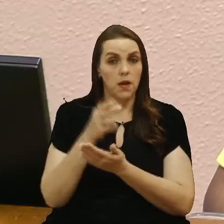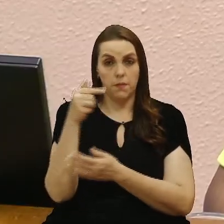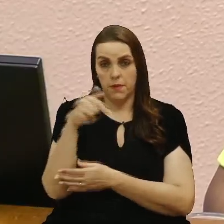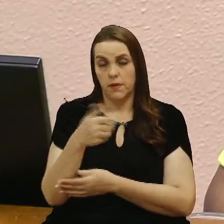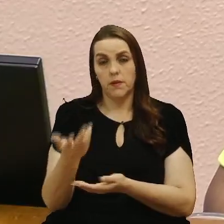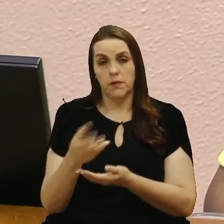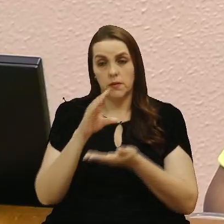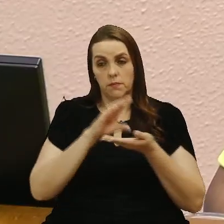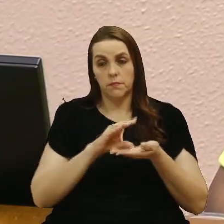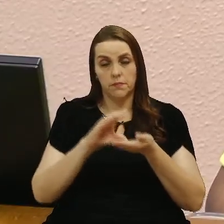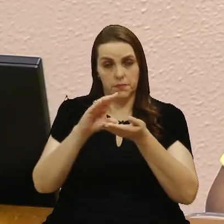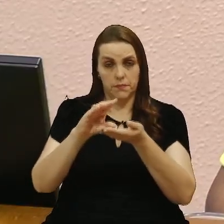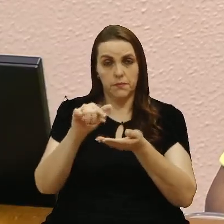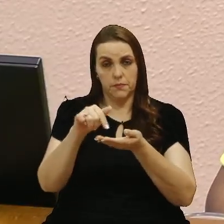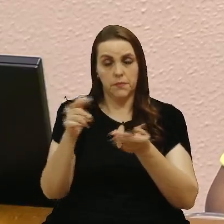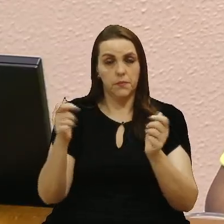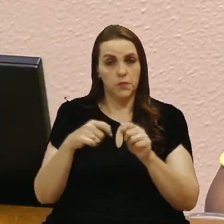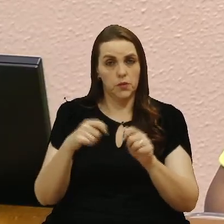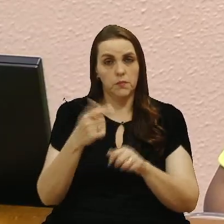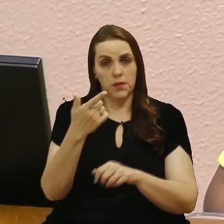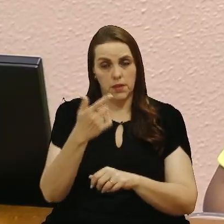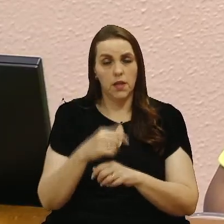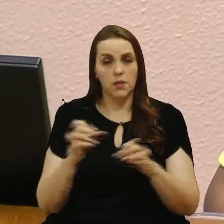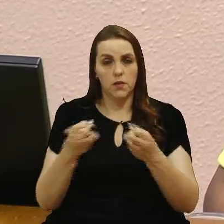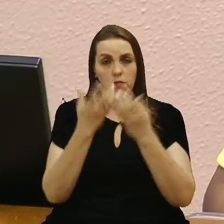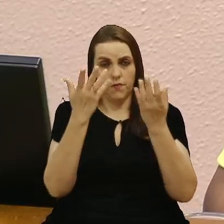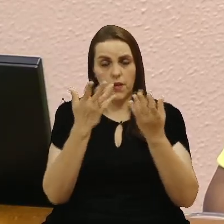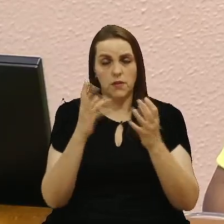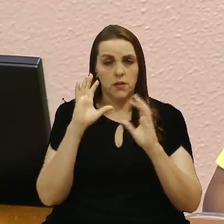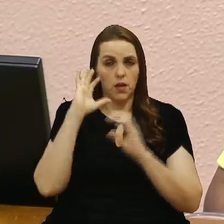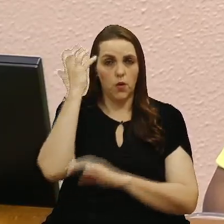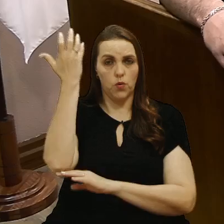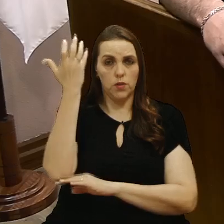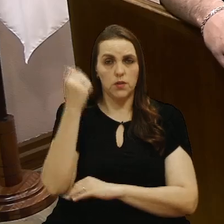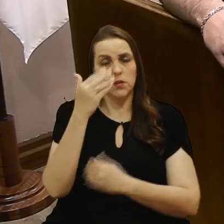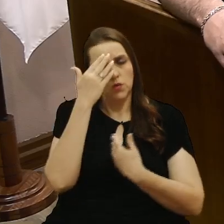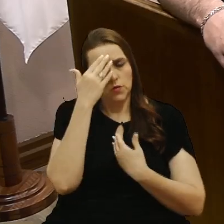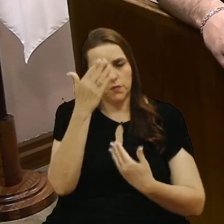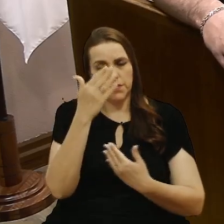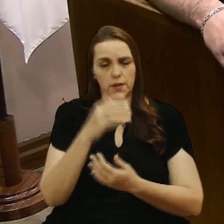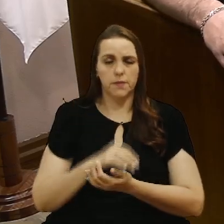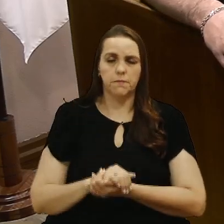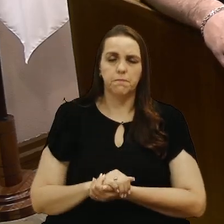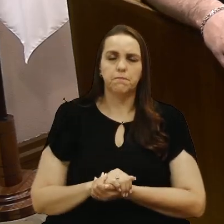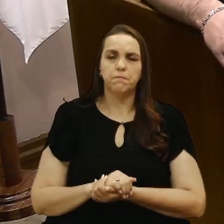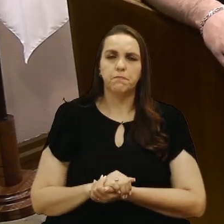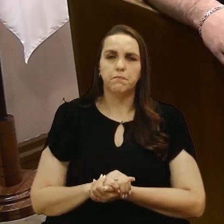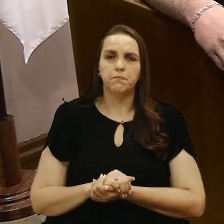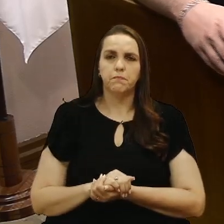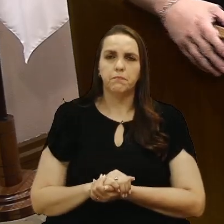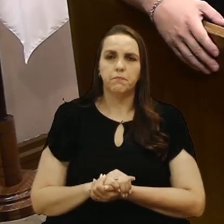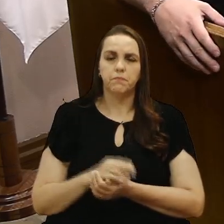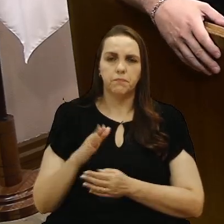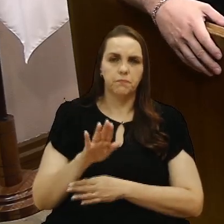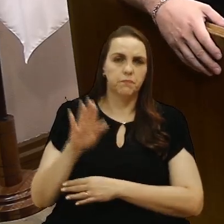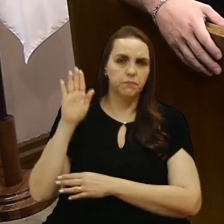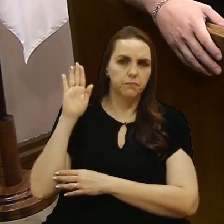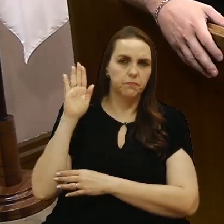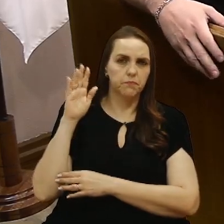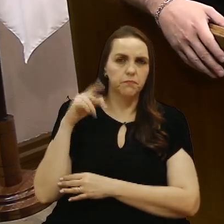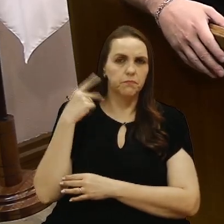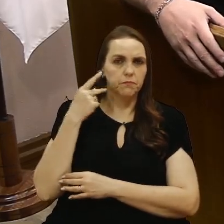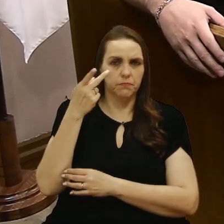um recurso para que a Festa da Uva se realizasse. Era isso. Obrigado, vereador. Obrigado, vereador Edson. Uma parte, senhor vereador, como possível. Vereador